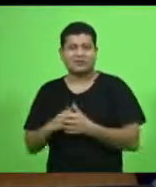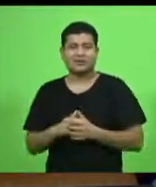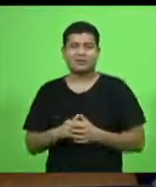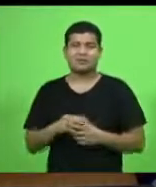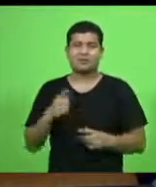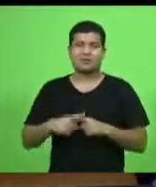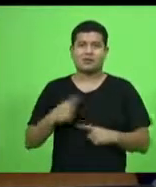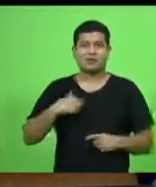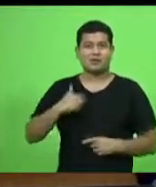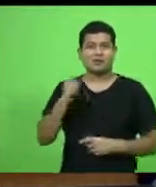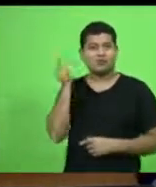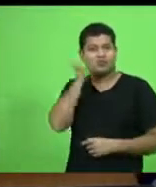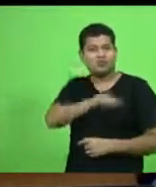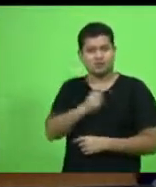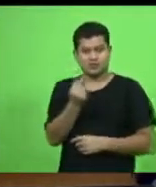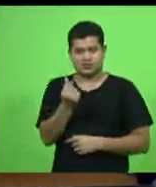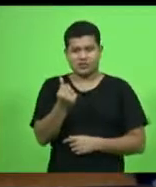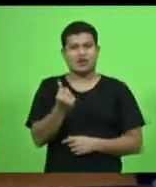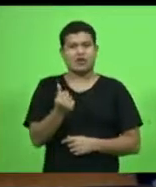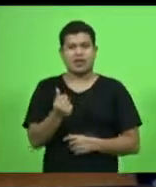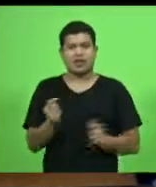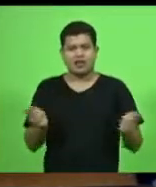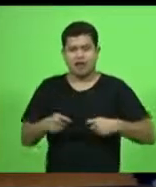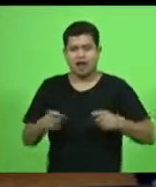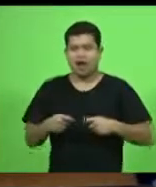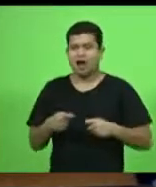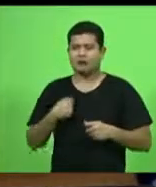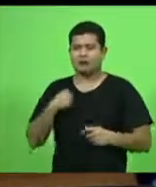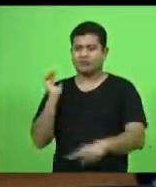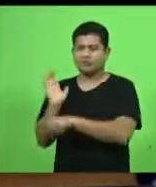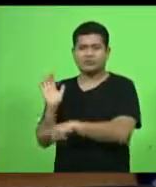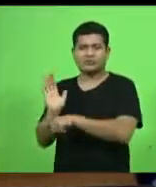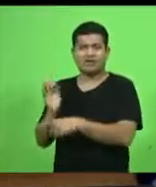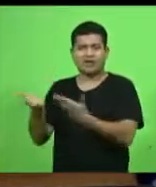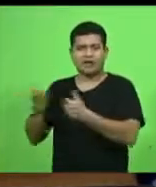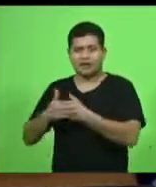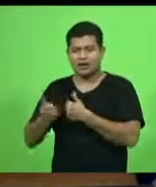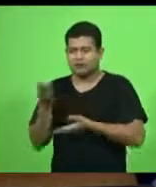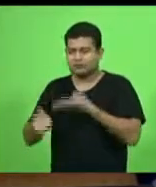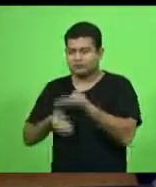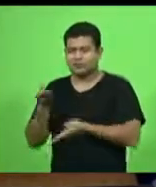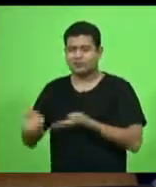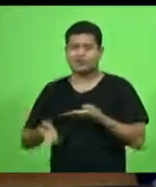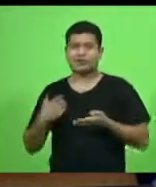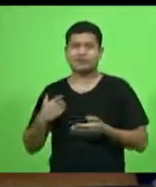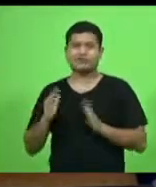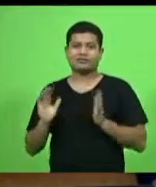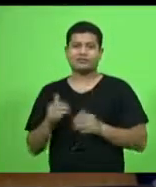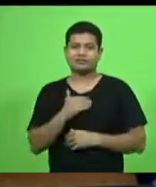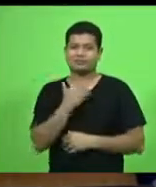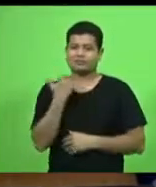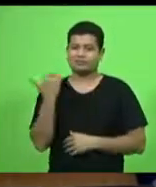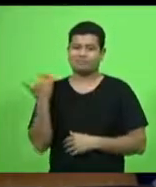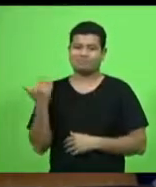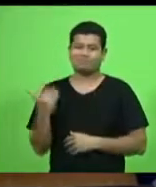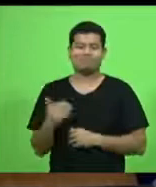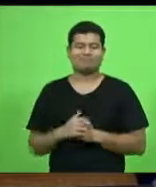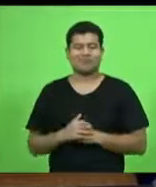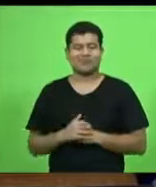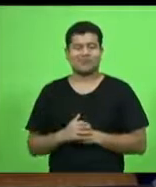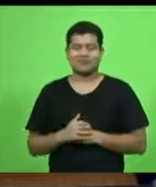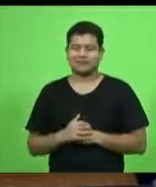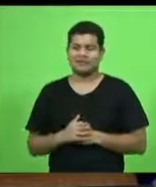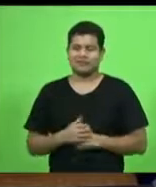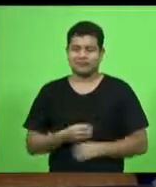poder econômico, que eu pudesse retribuir para o meu pai o carinho que ele me deu, ele partiu, né? Mas é o ciclo, é assim,